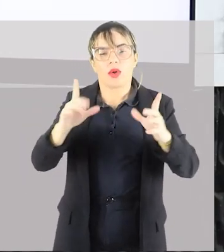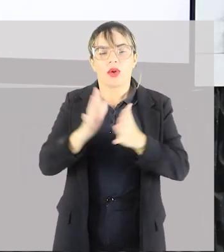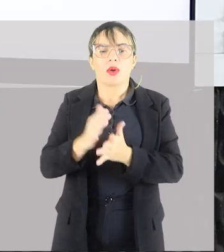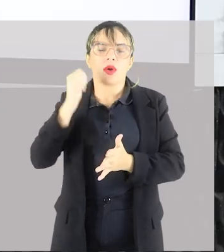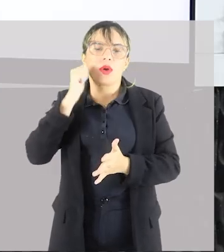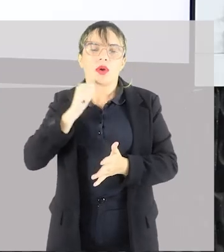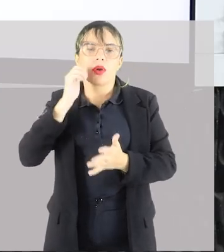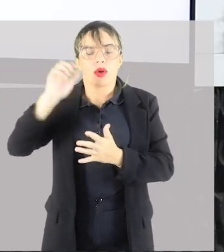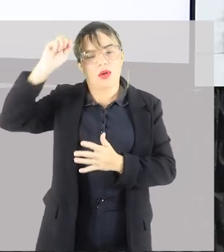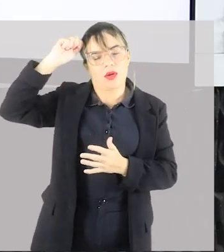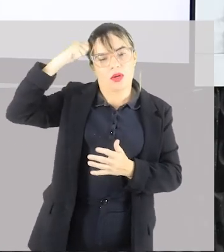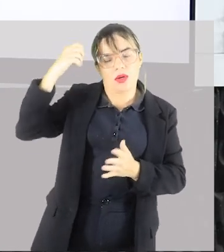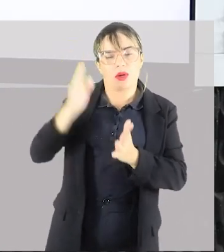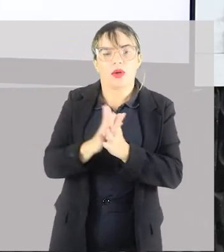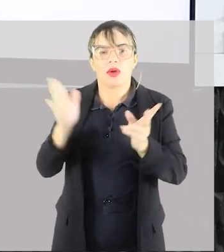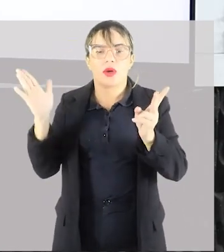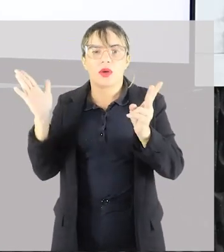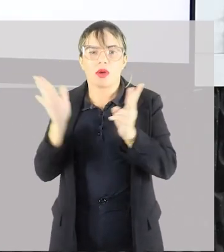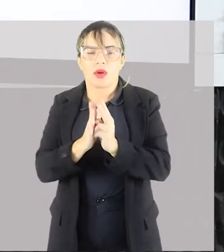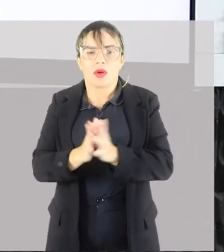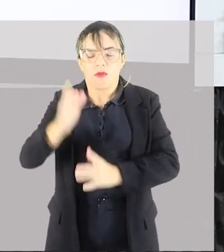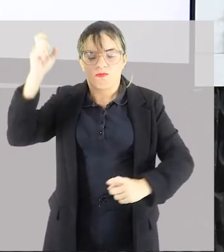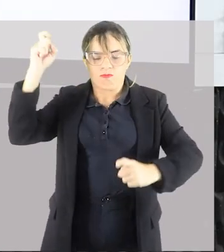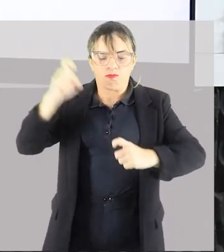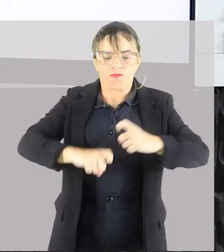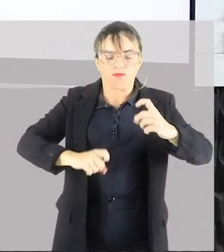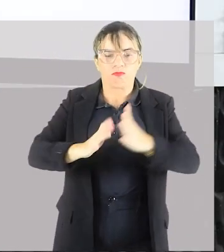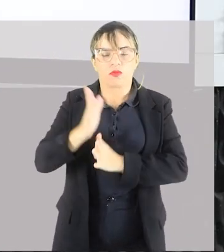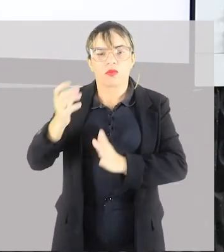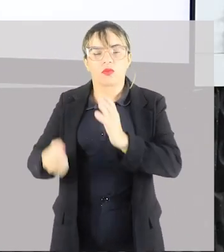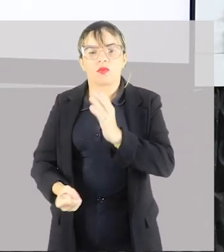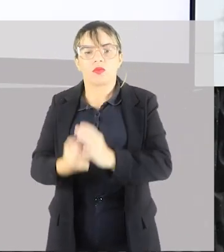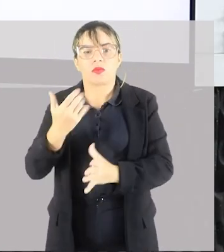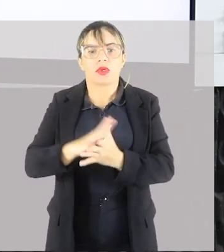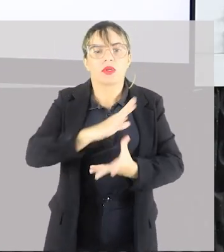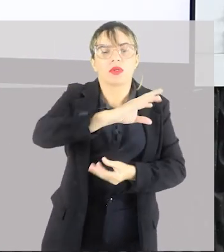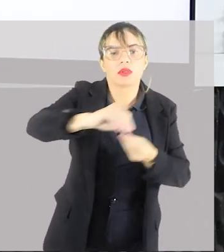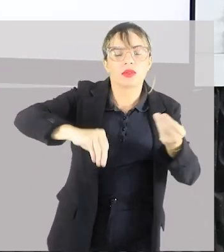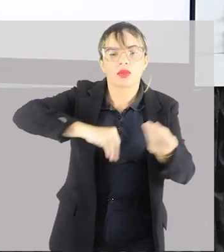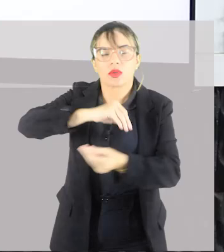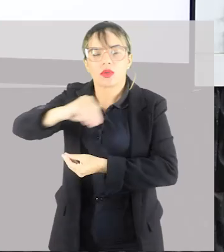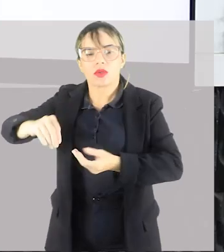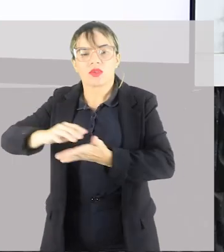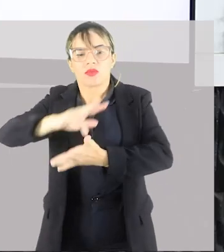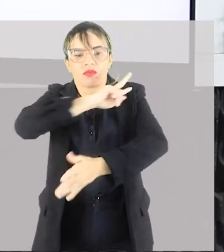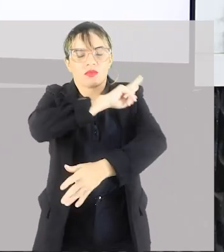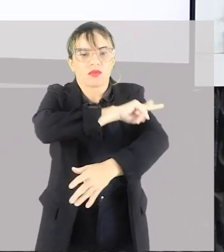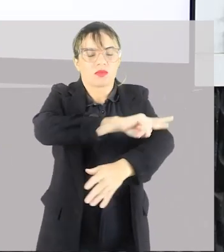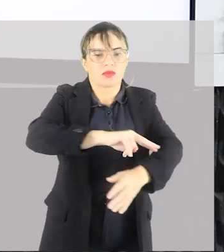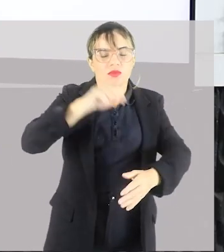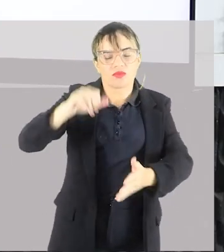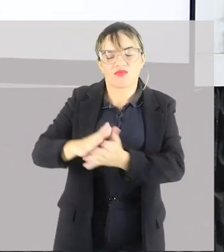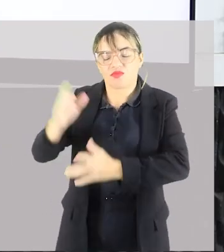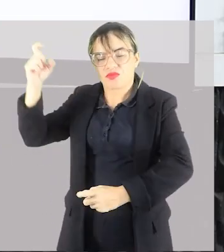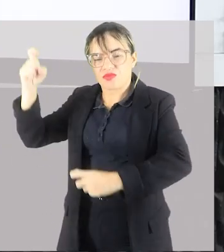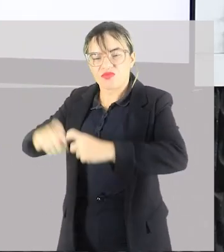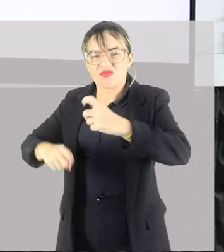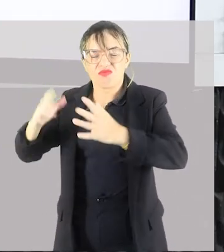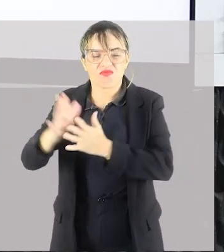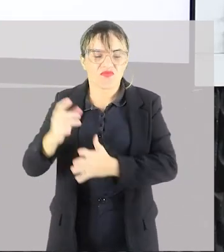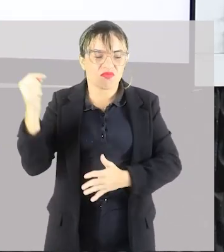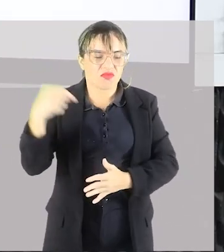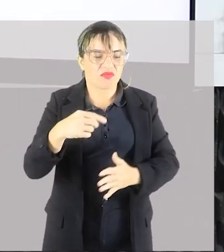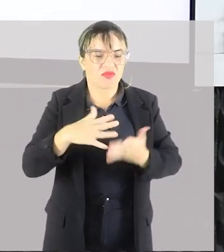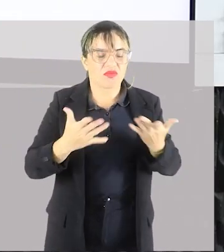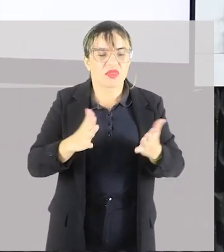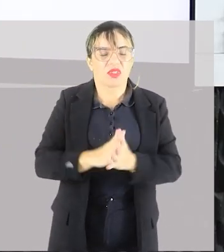mulheres negras e indígenas que foram estupradas, que deram origem ao processo de miscigenação brasileiro, ou seja, nós somos frutos de estupros, e ela vai colocando isso na obra